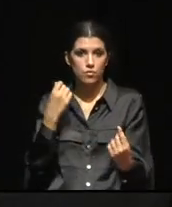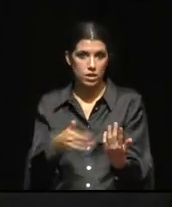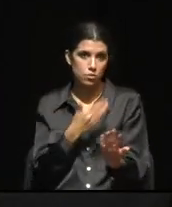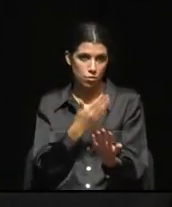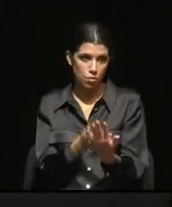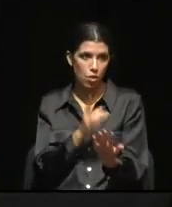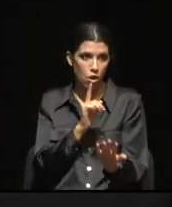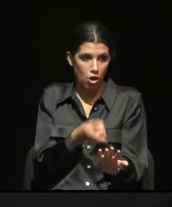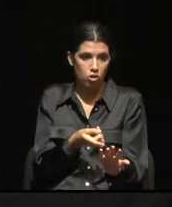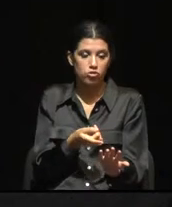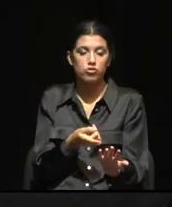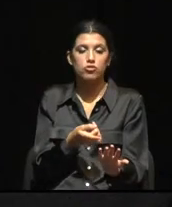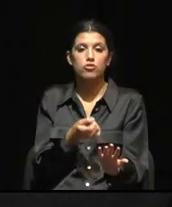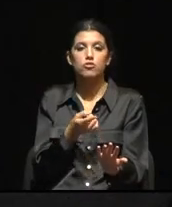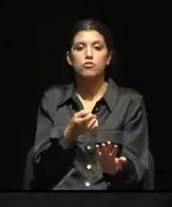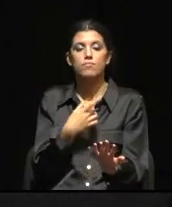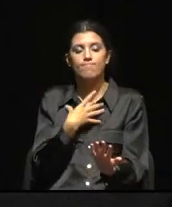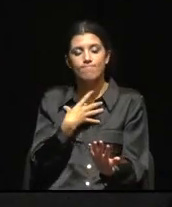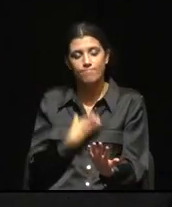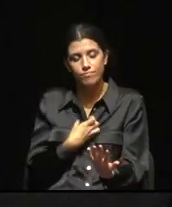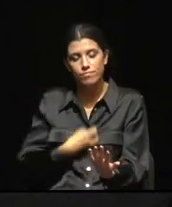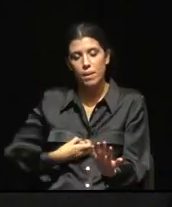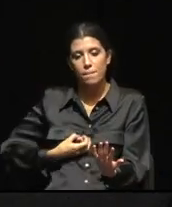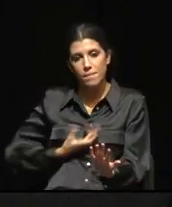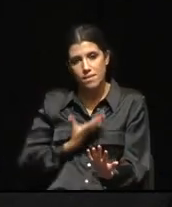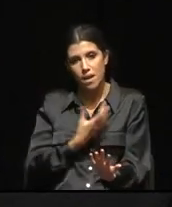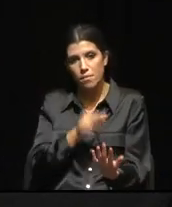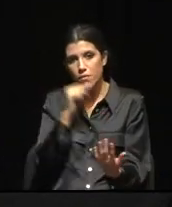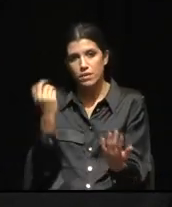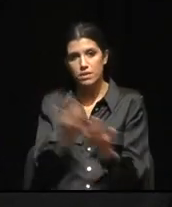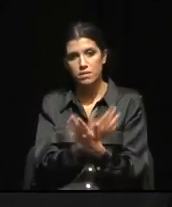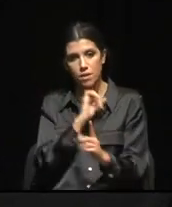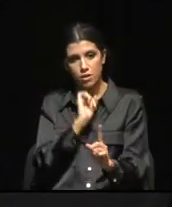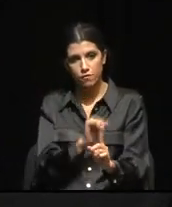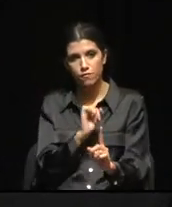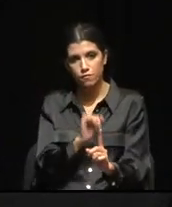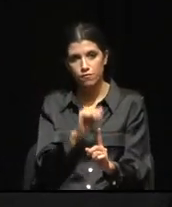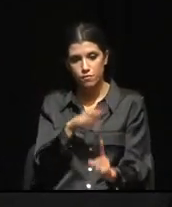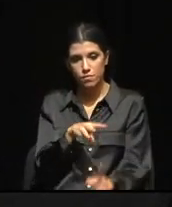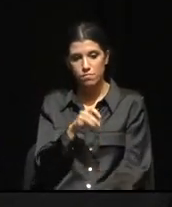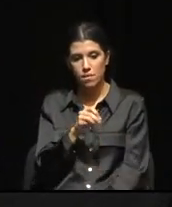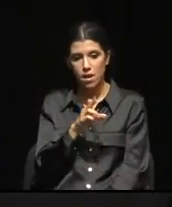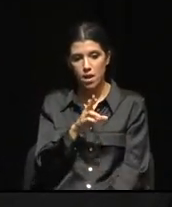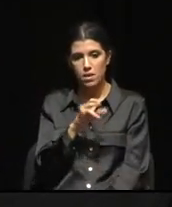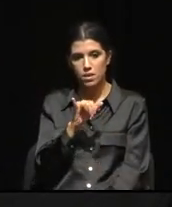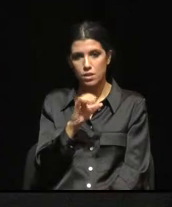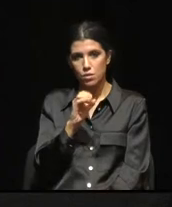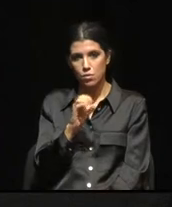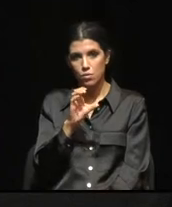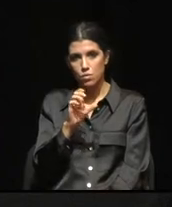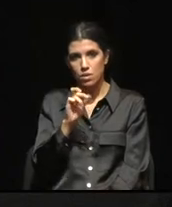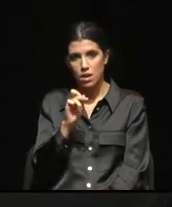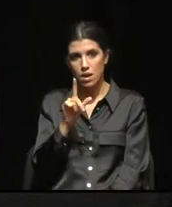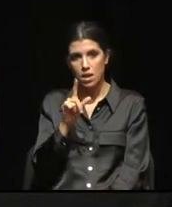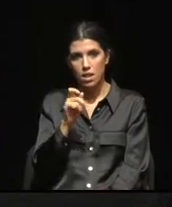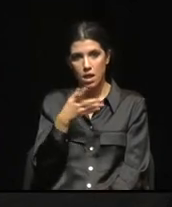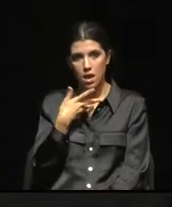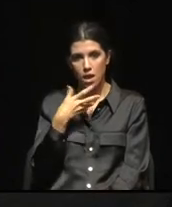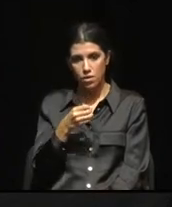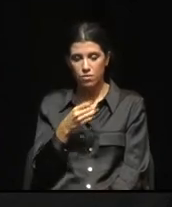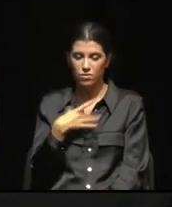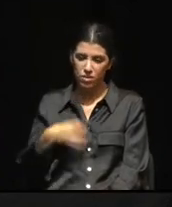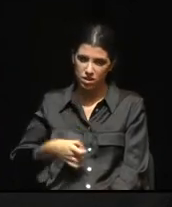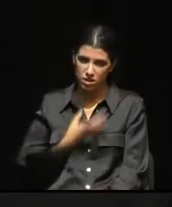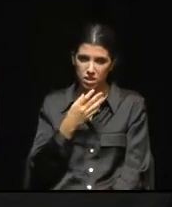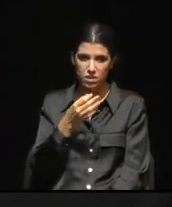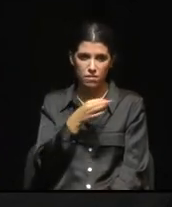Os Verdes manifestar a sua consternação e profundo pesar pelo falecimento do meteorologista Mário calado prestar as mais sentidas condolências à